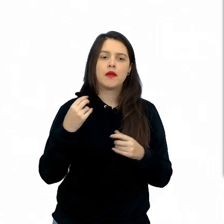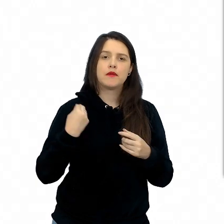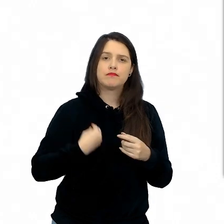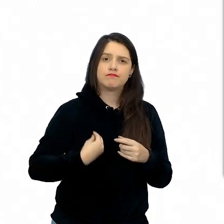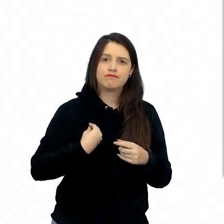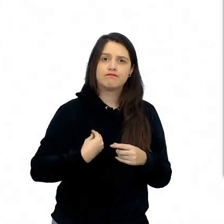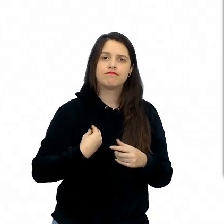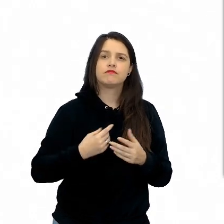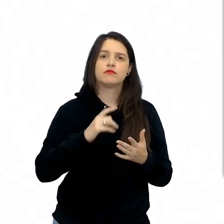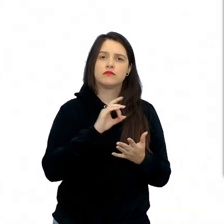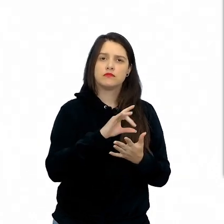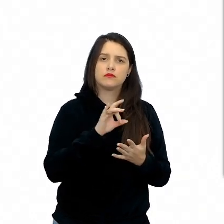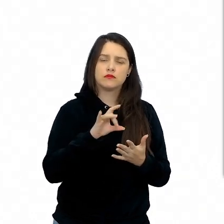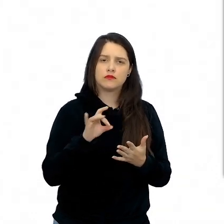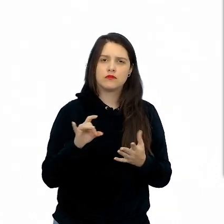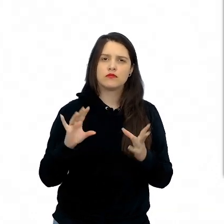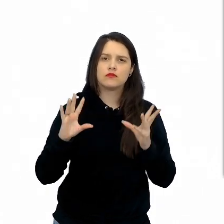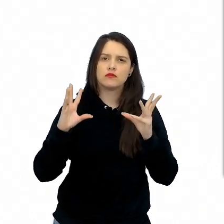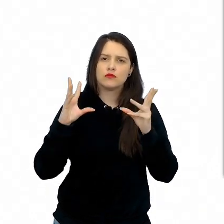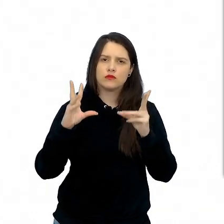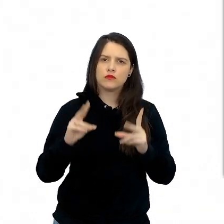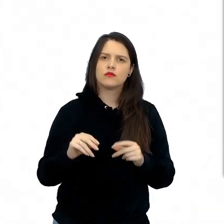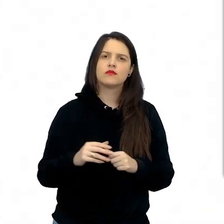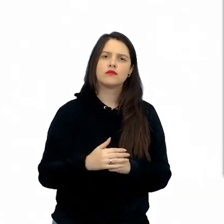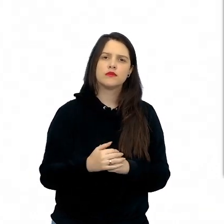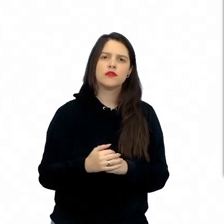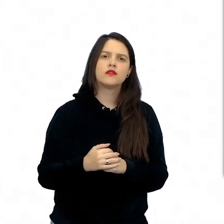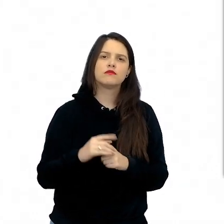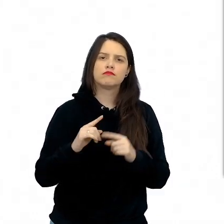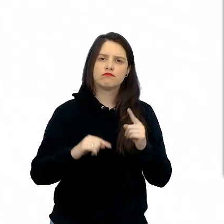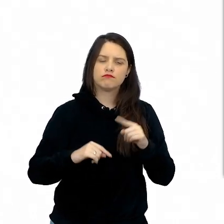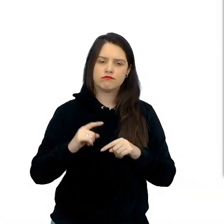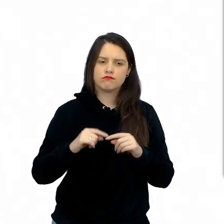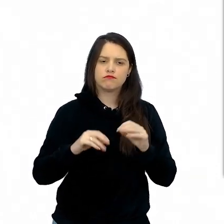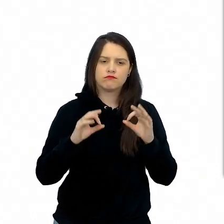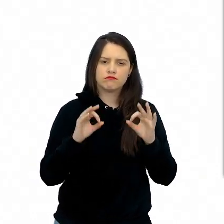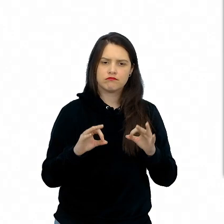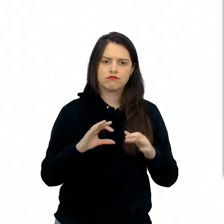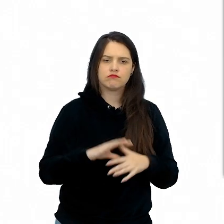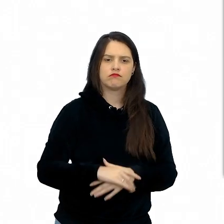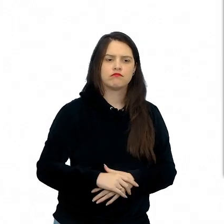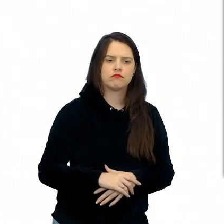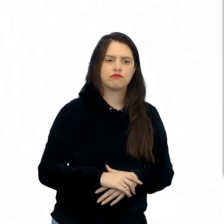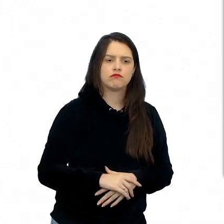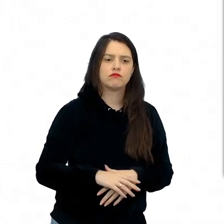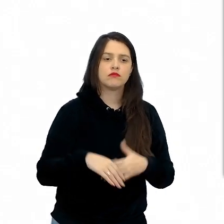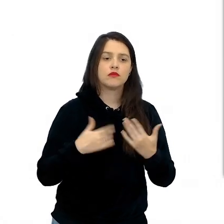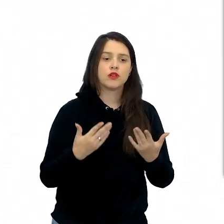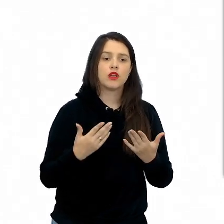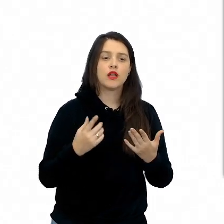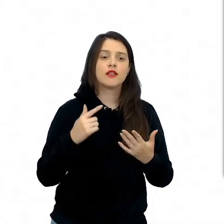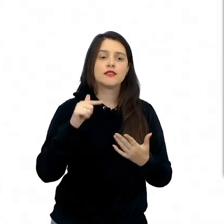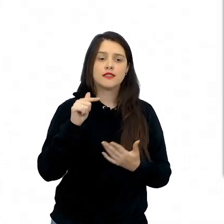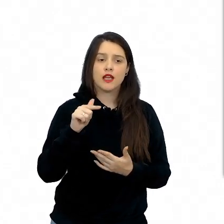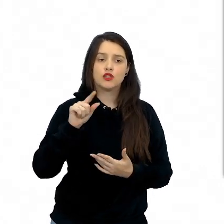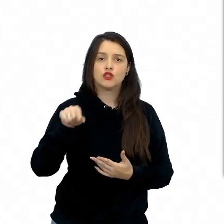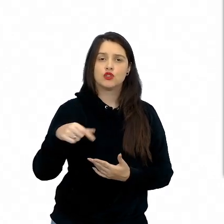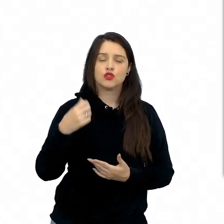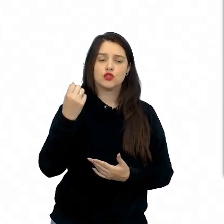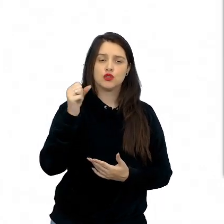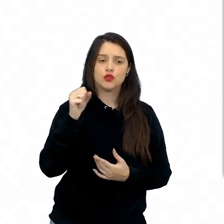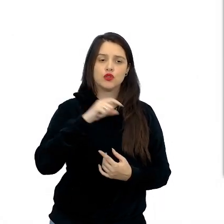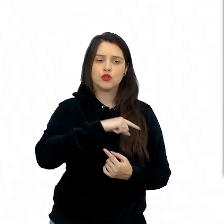de superfícies unitárias cortadas, as metades dos quadradinhos. As aulas 7 e 8, né,